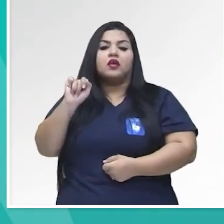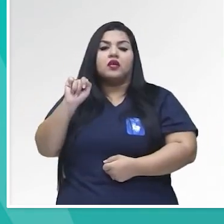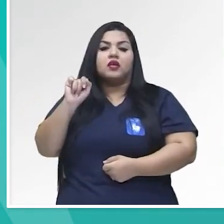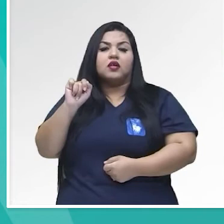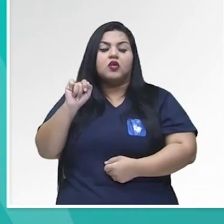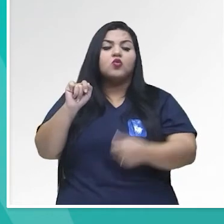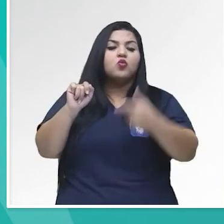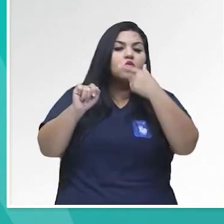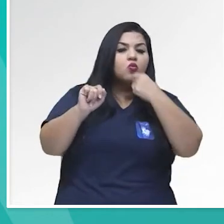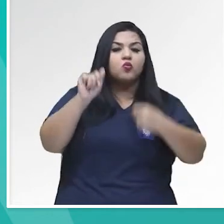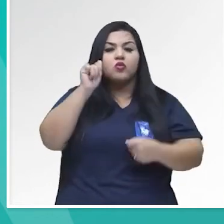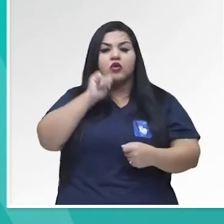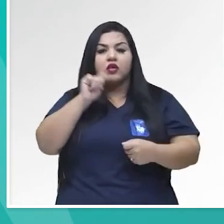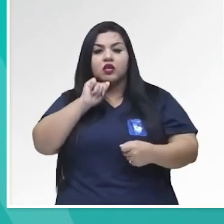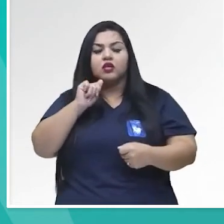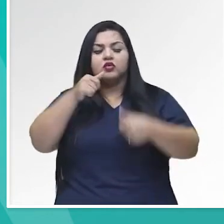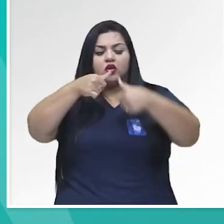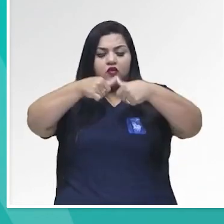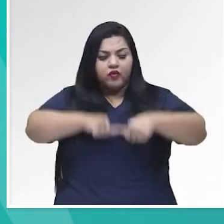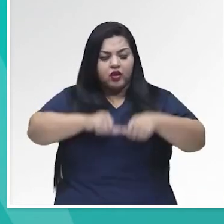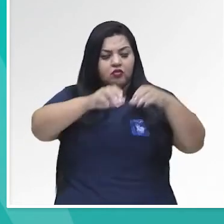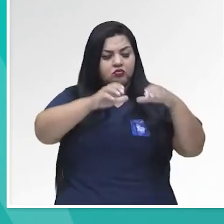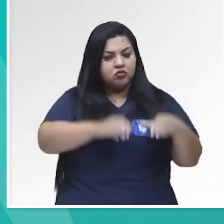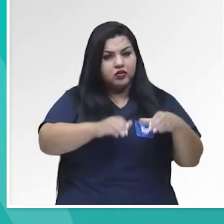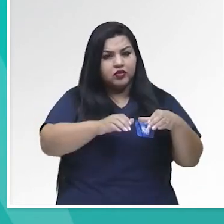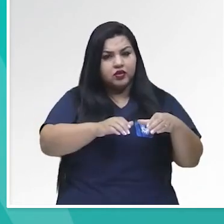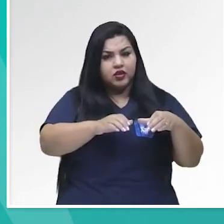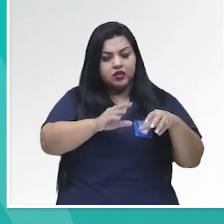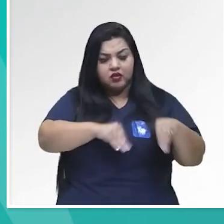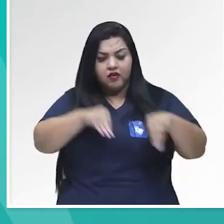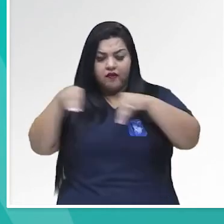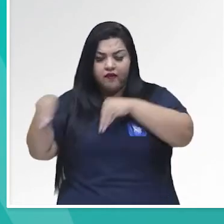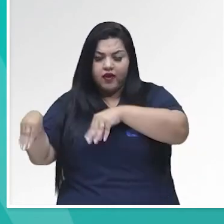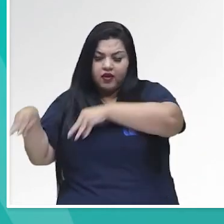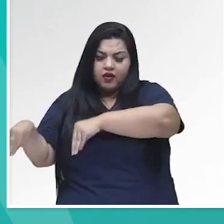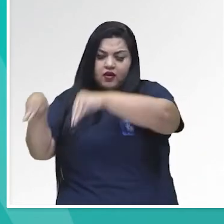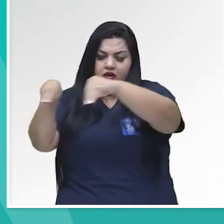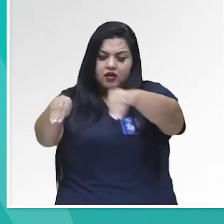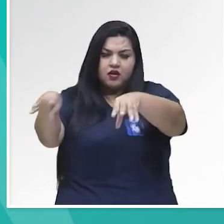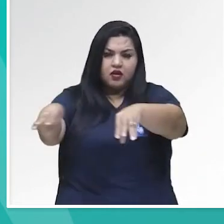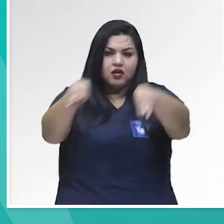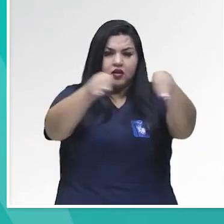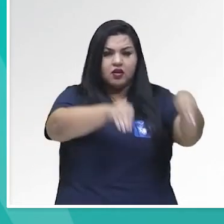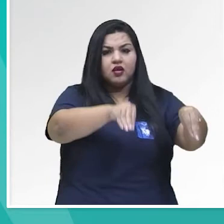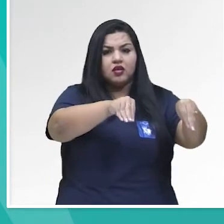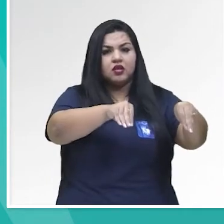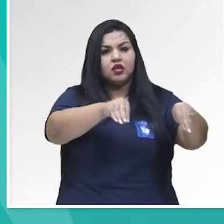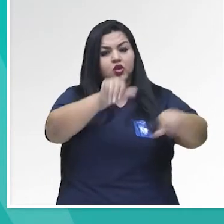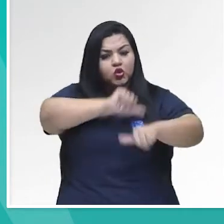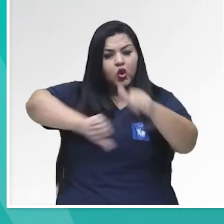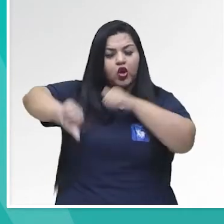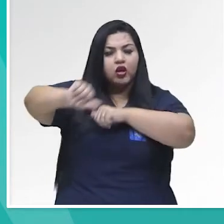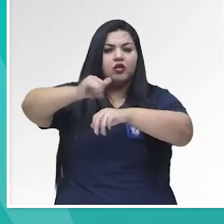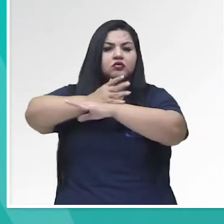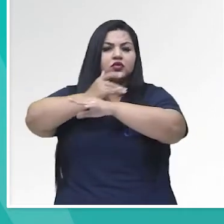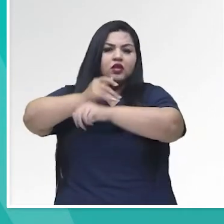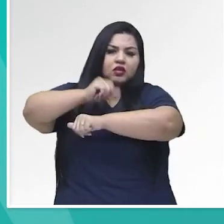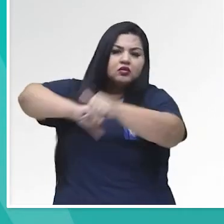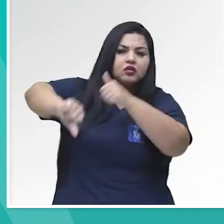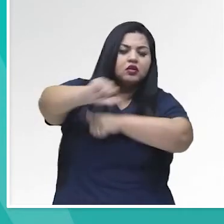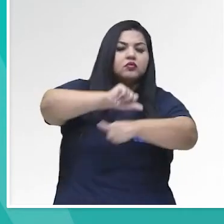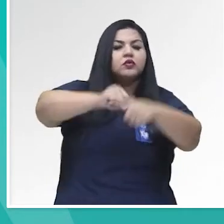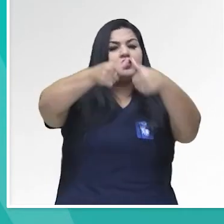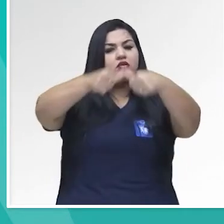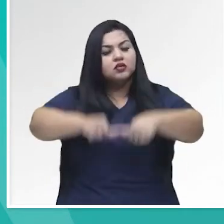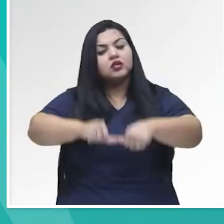daquela ideia de ficar se locomovendo em vários lugares de maneira nômade para se estabilizar em